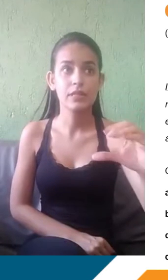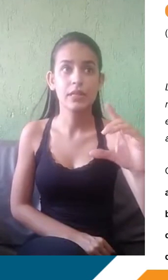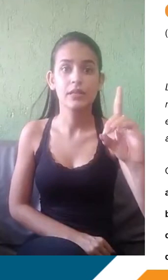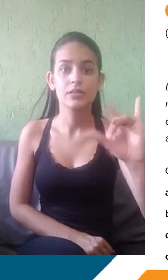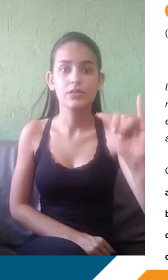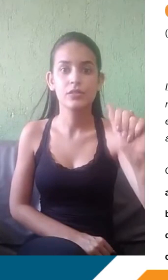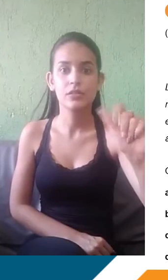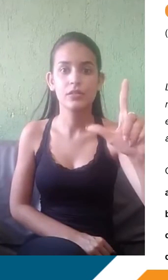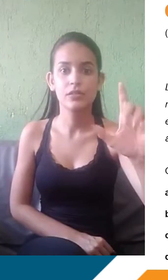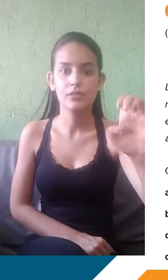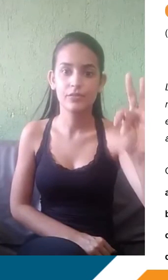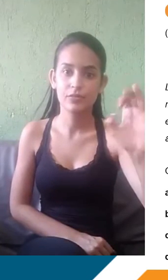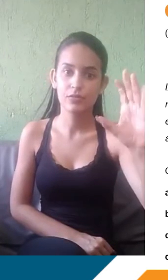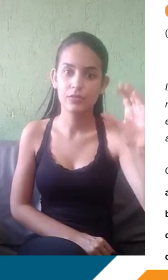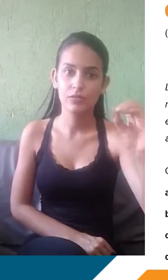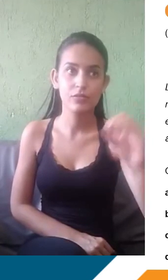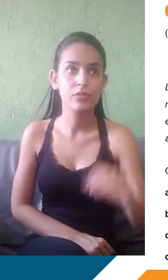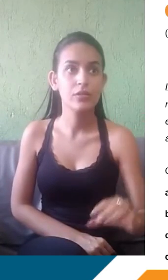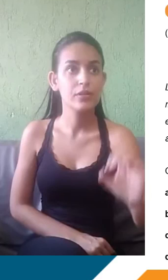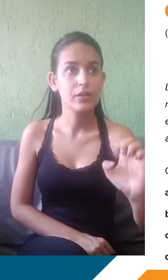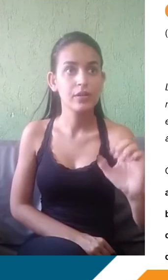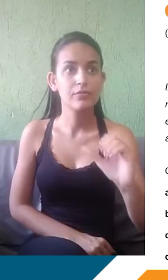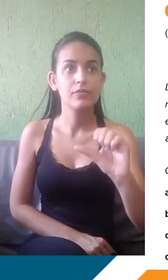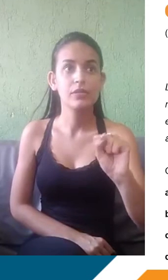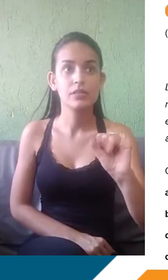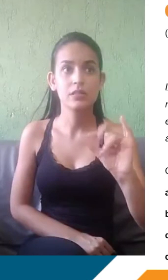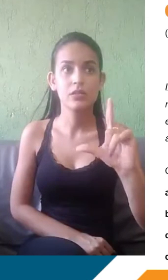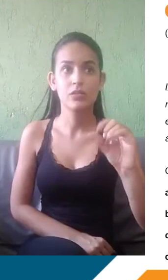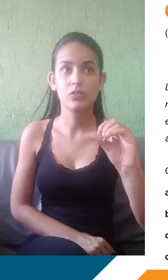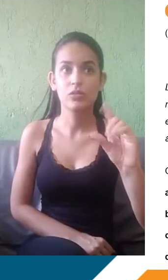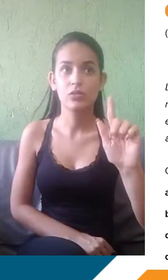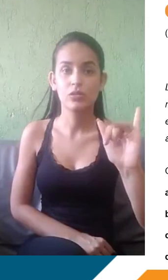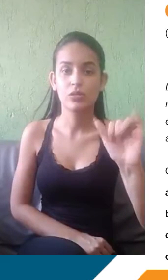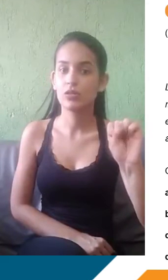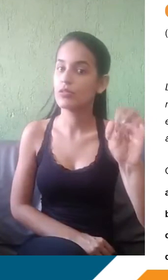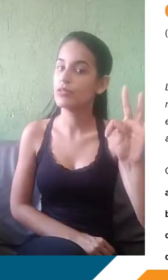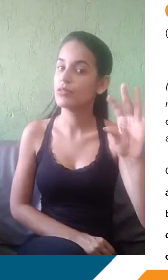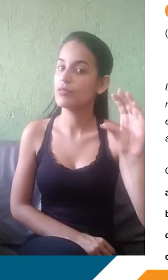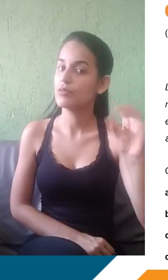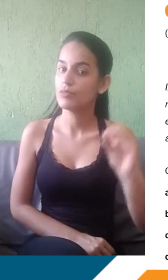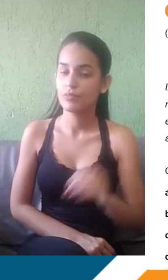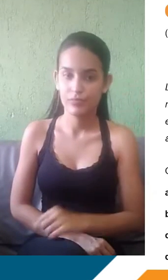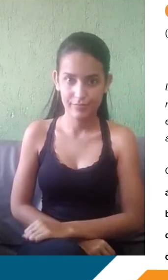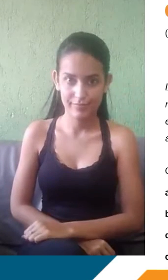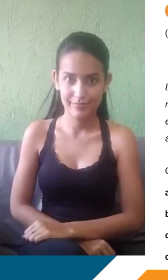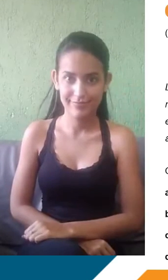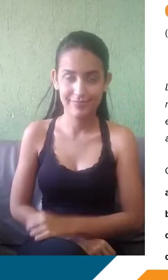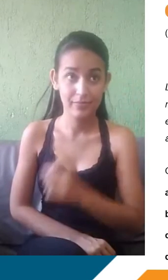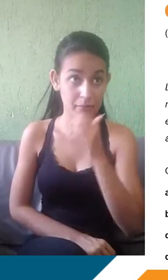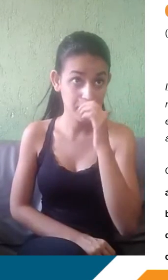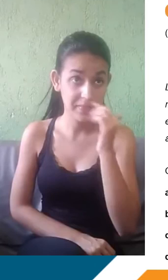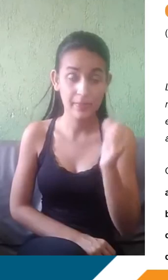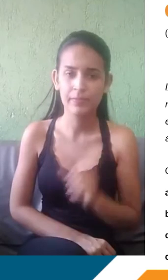parte de um caso particular e chega a uma regra geral. No trecho proposto pela questão, observa-se que a tese